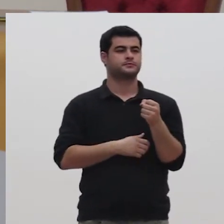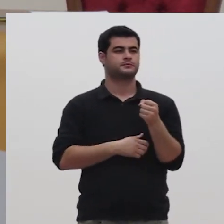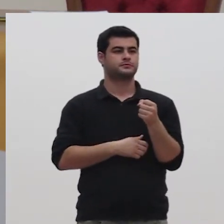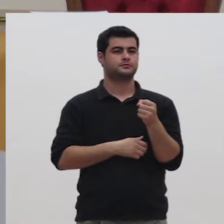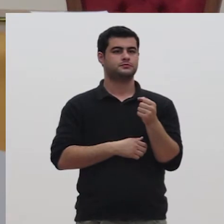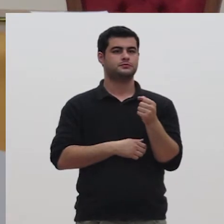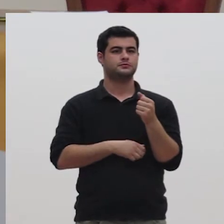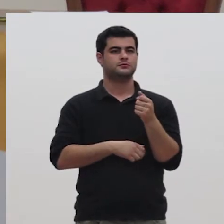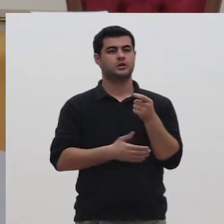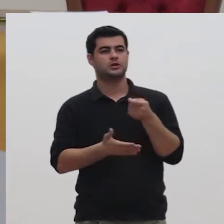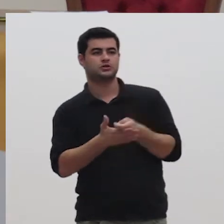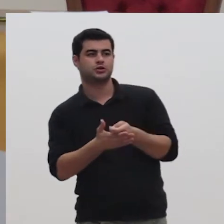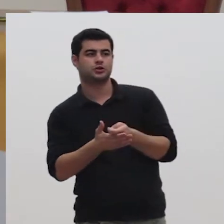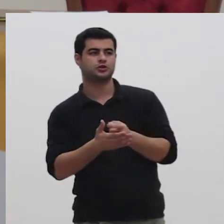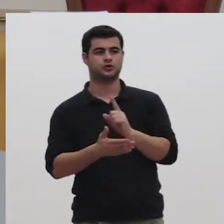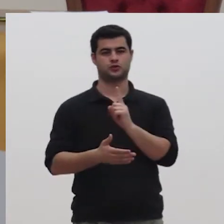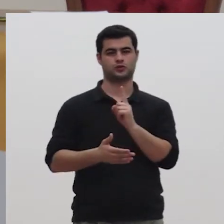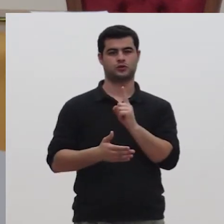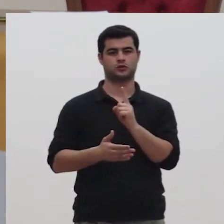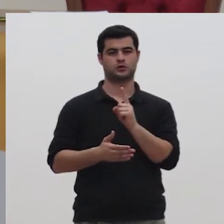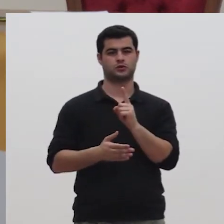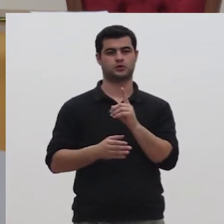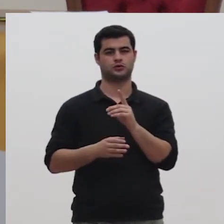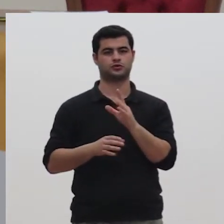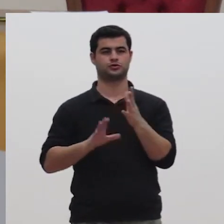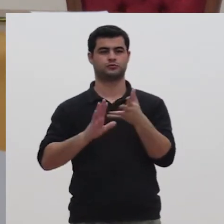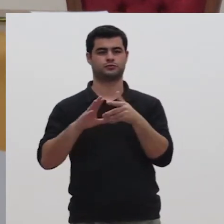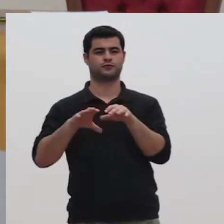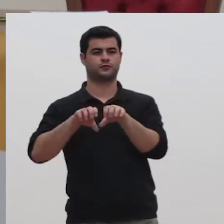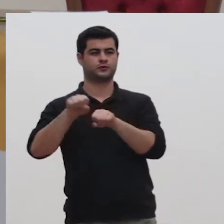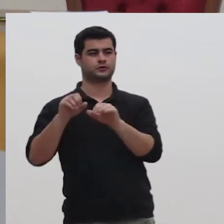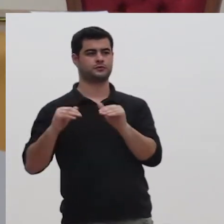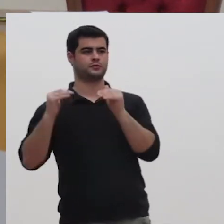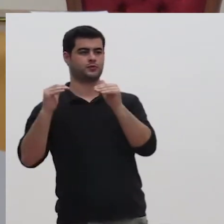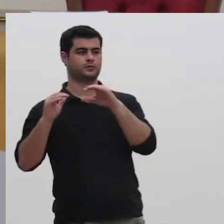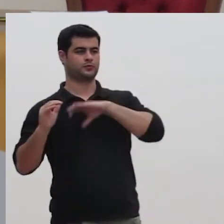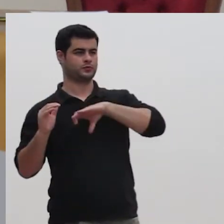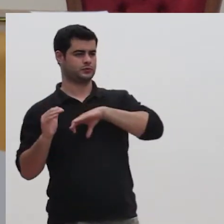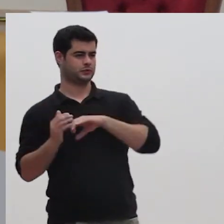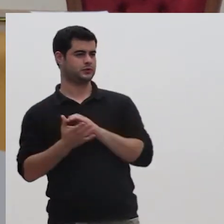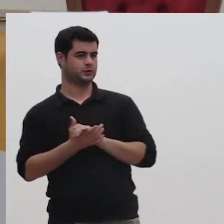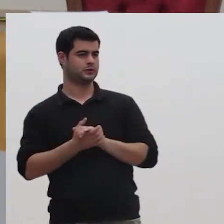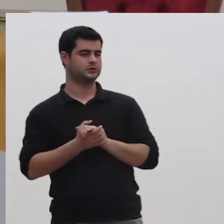a exigência ou não do exame de proficiência em português, né? Vários programas